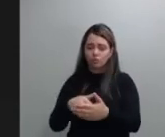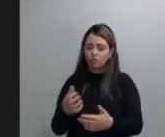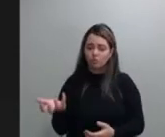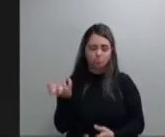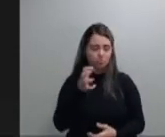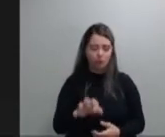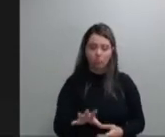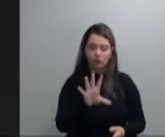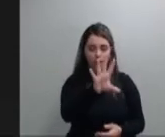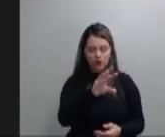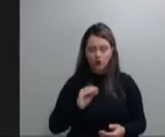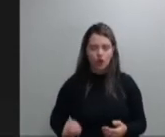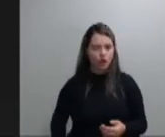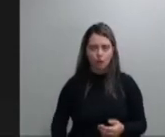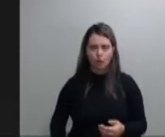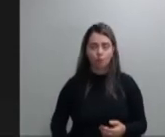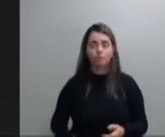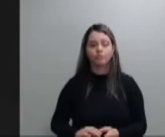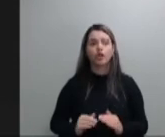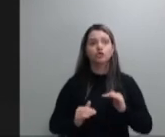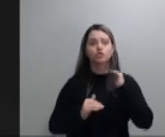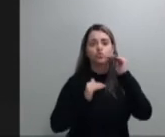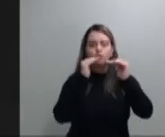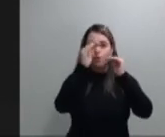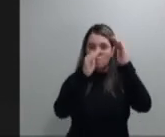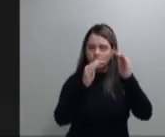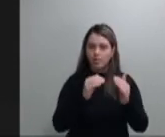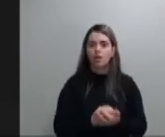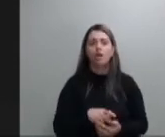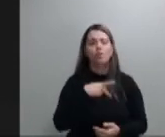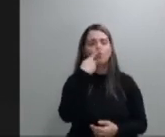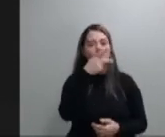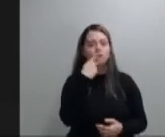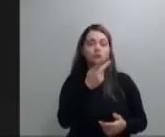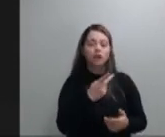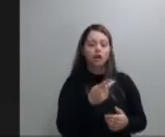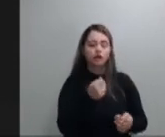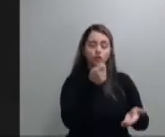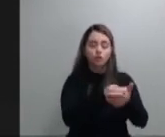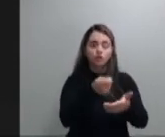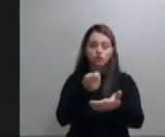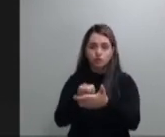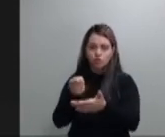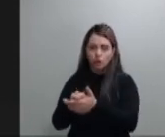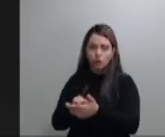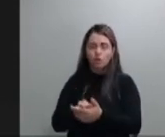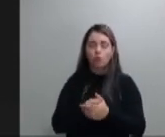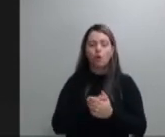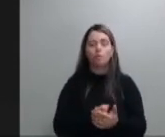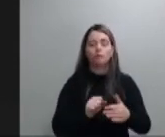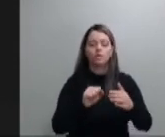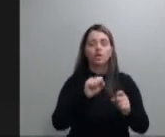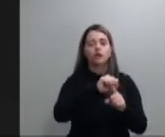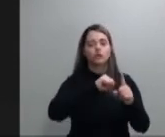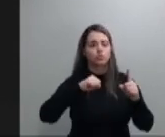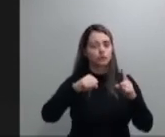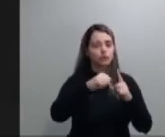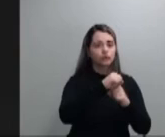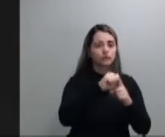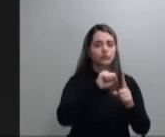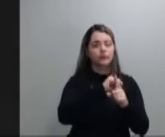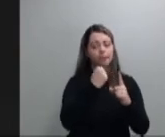recurso especial sob o argumento de que os contratos de compra de ativos entre sociedades empresárias internacionais